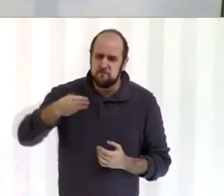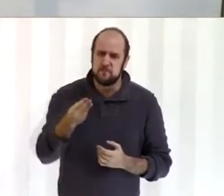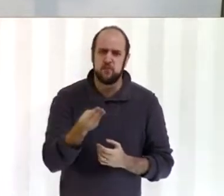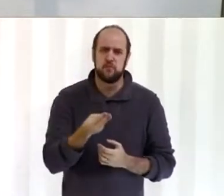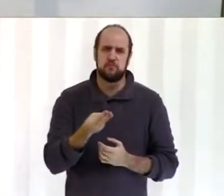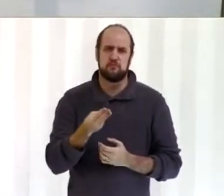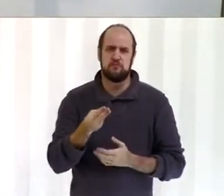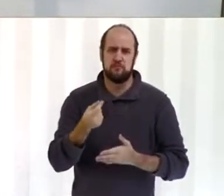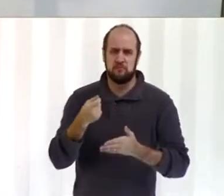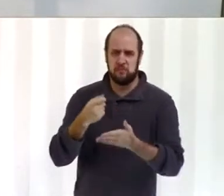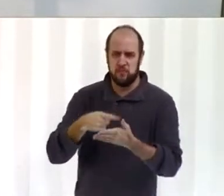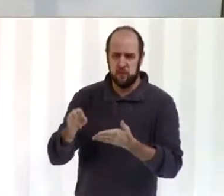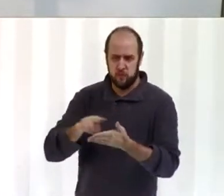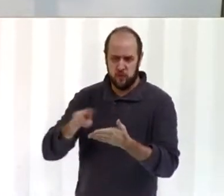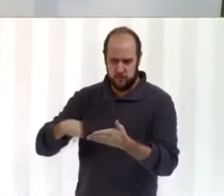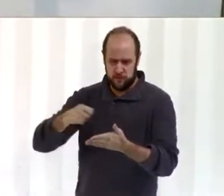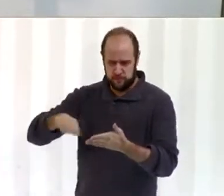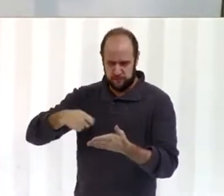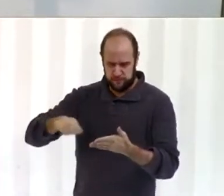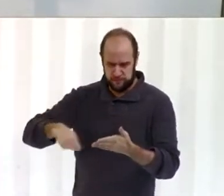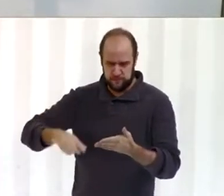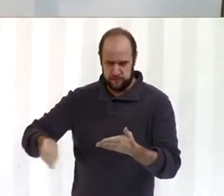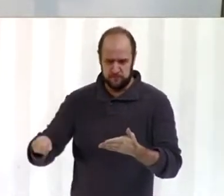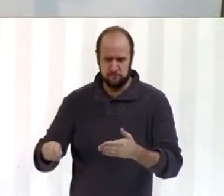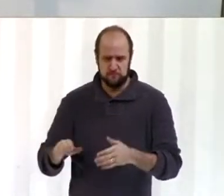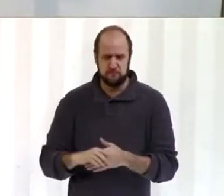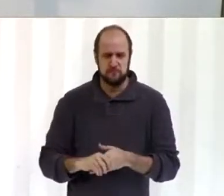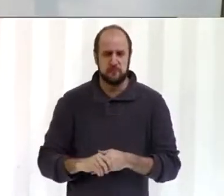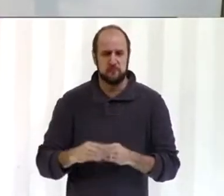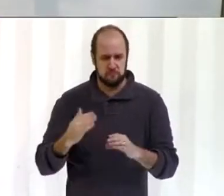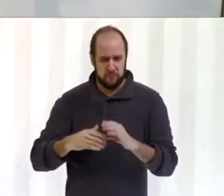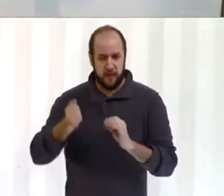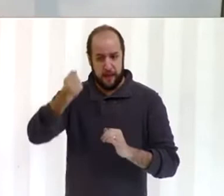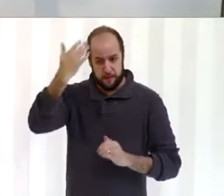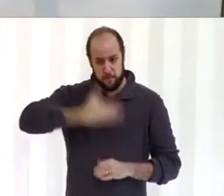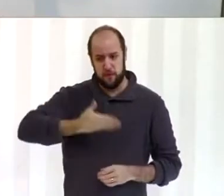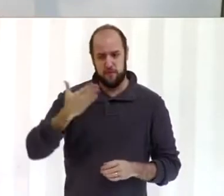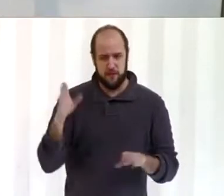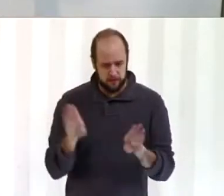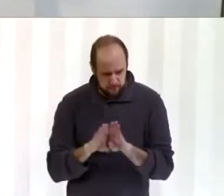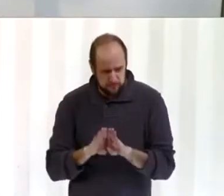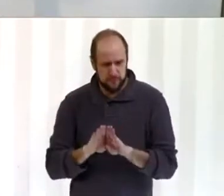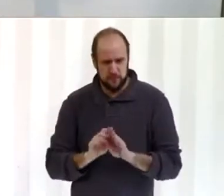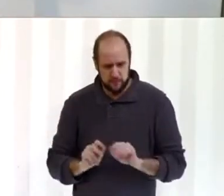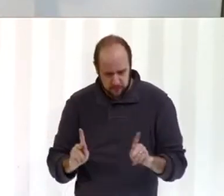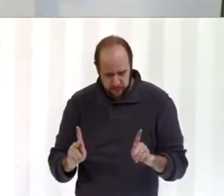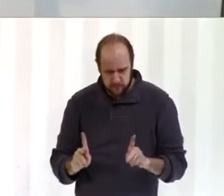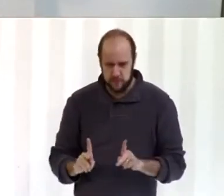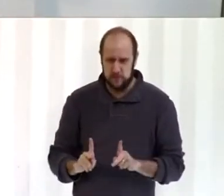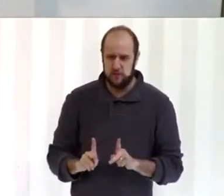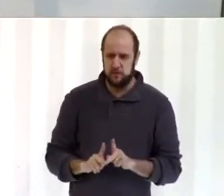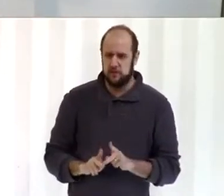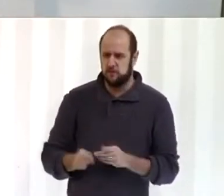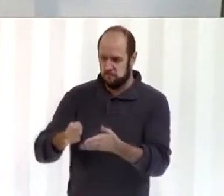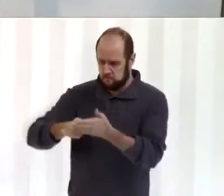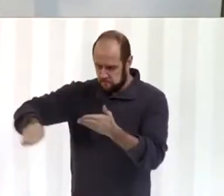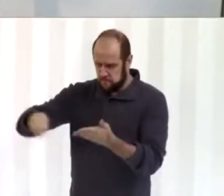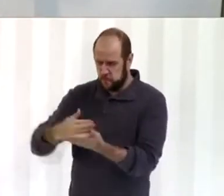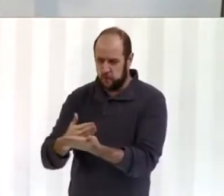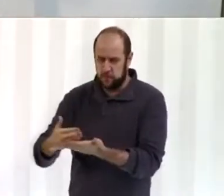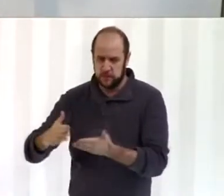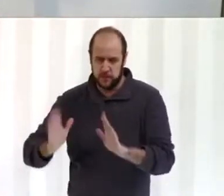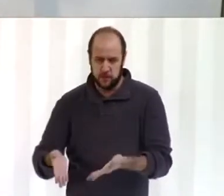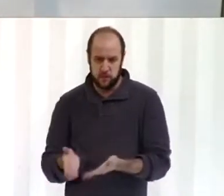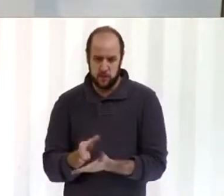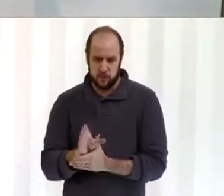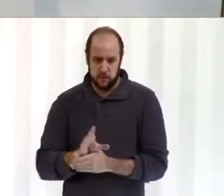se inscreveram, passaram, mas esses passaram, fizeram a matrícula e começam o